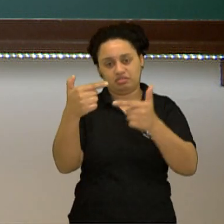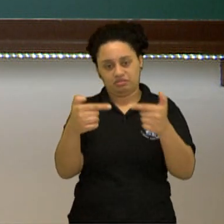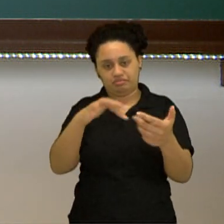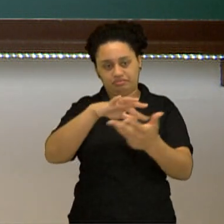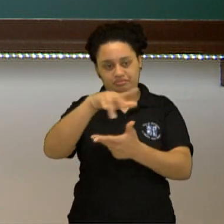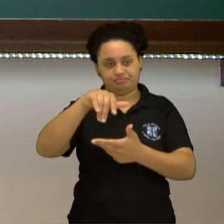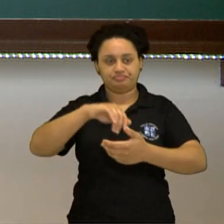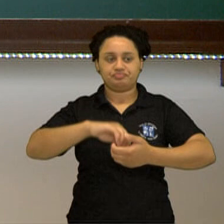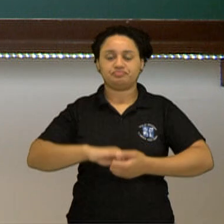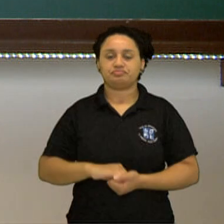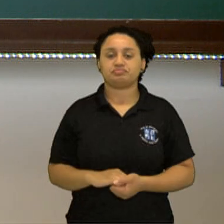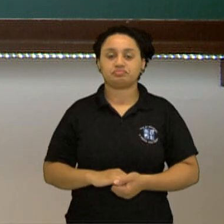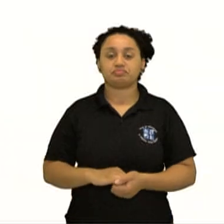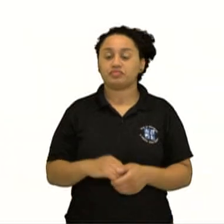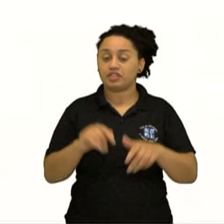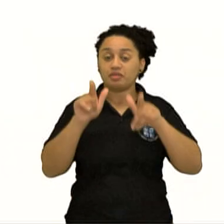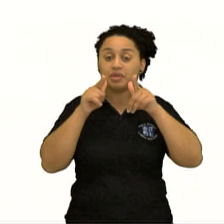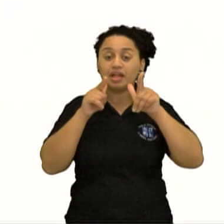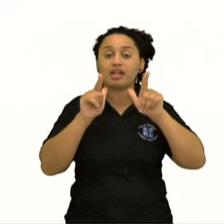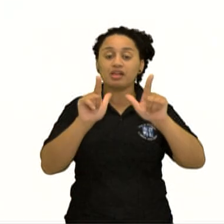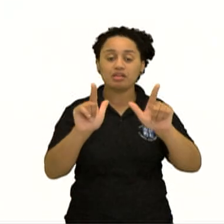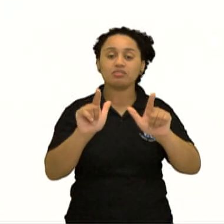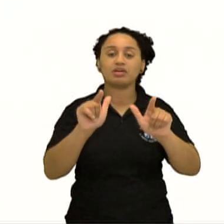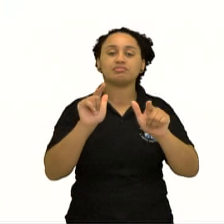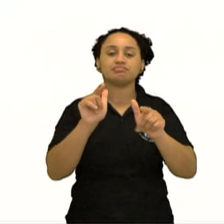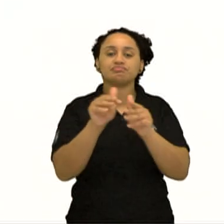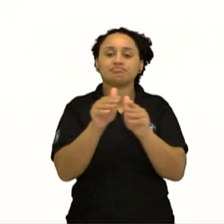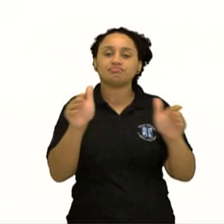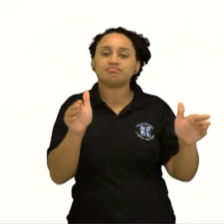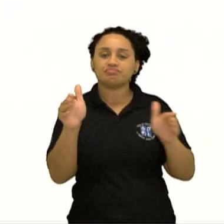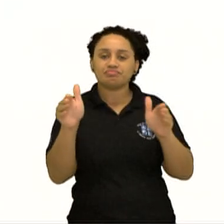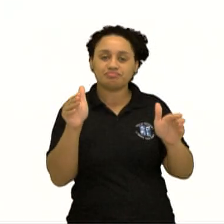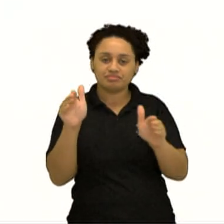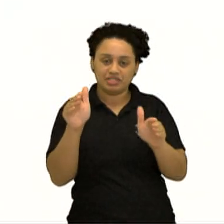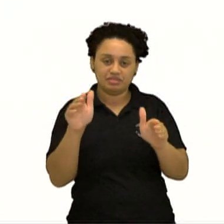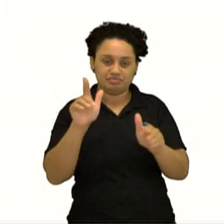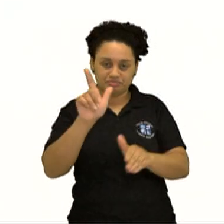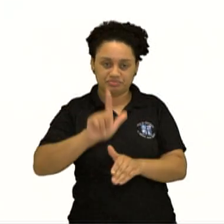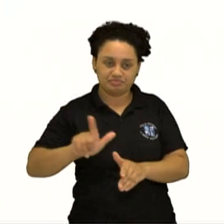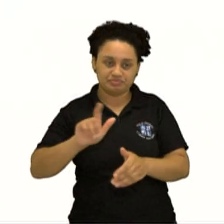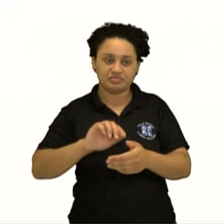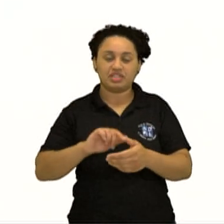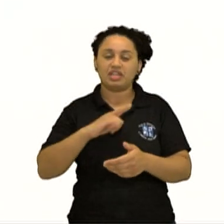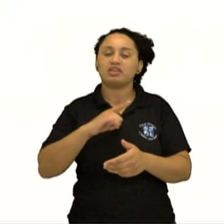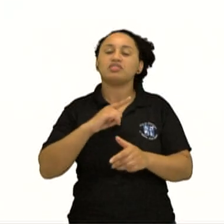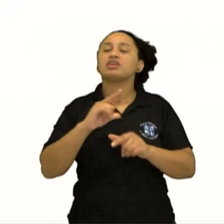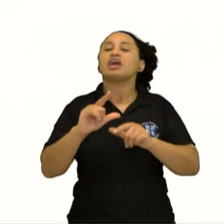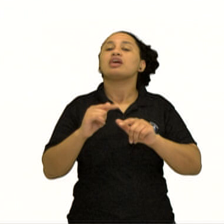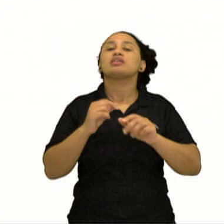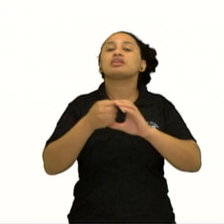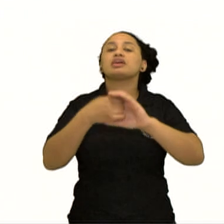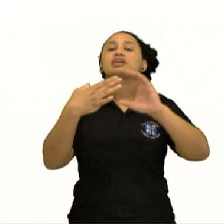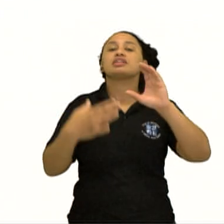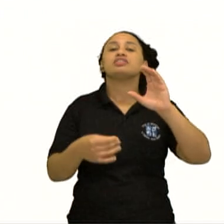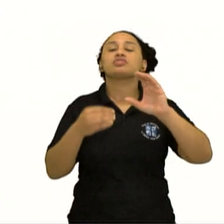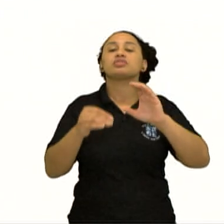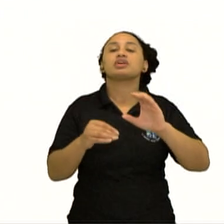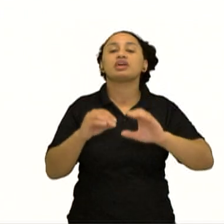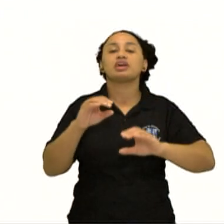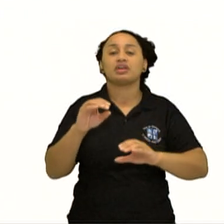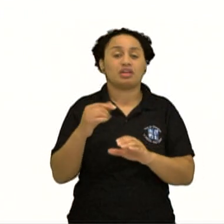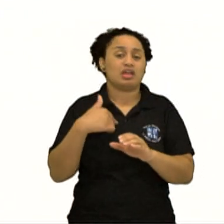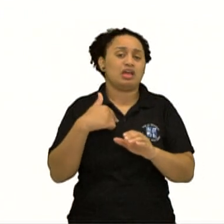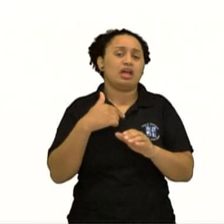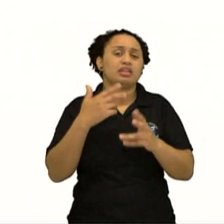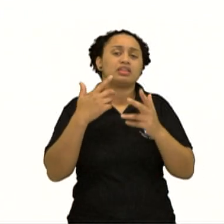A linguagem modernista, ela é caracterizada pela coloquialidade, que é o quê? É a linguagem do nosso dia a